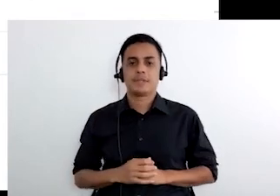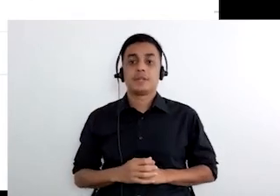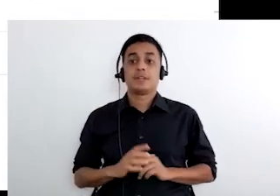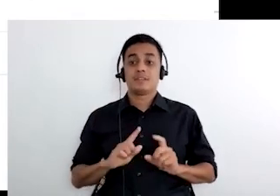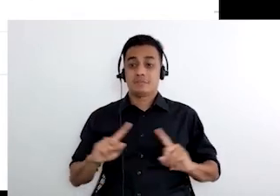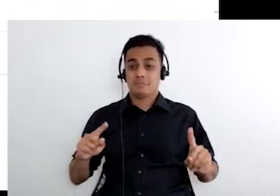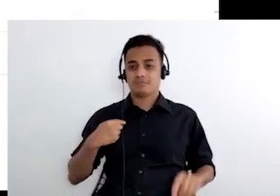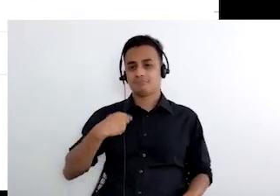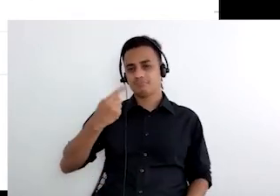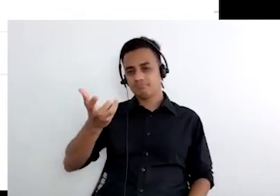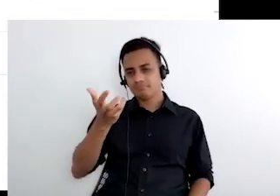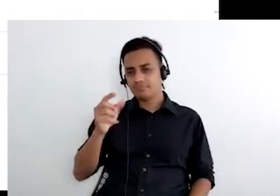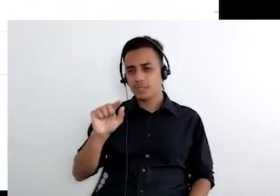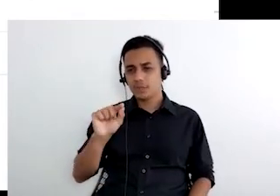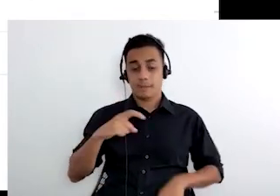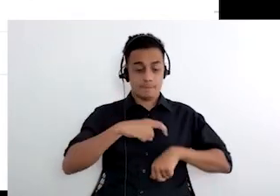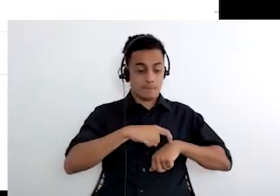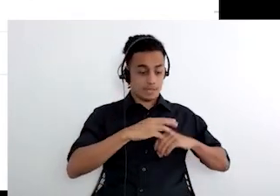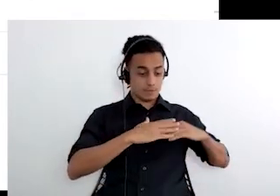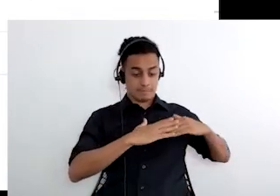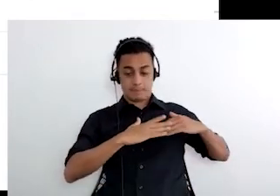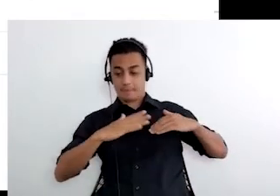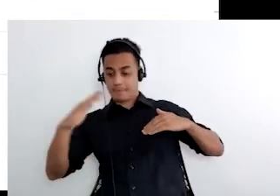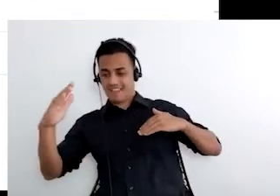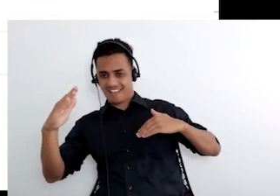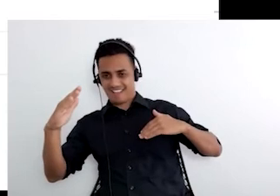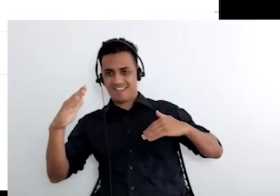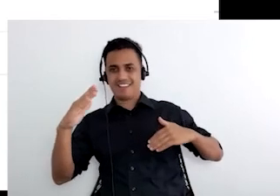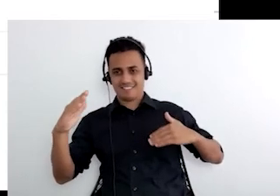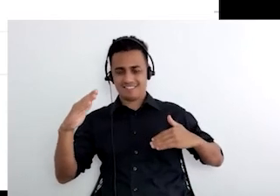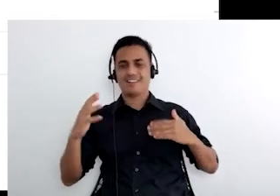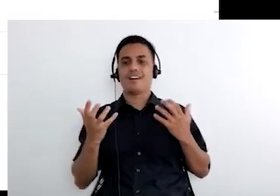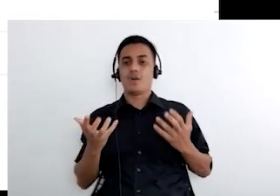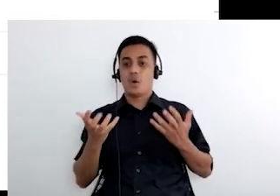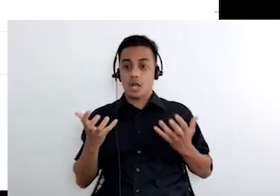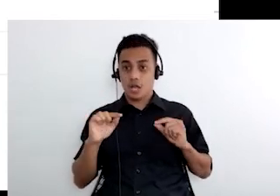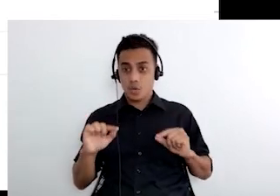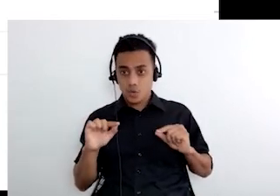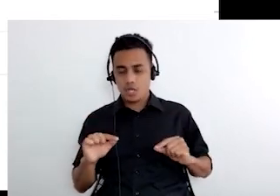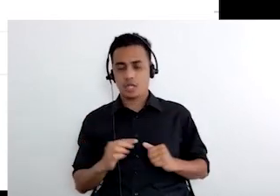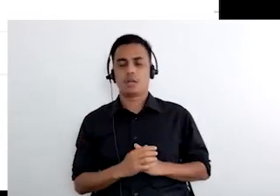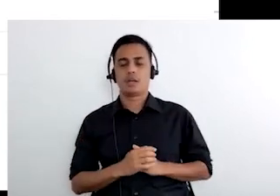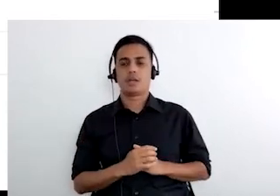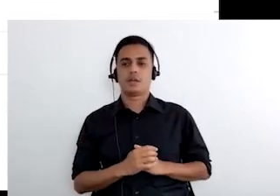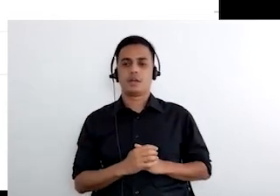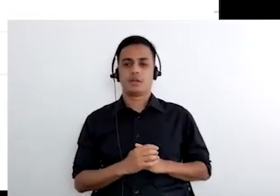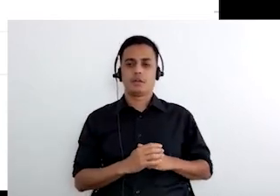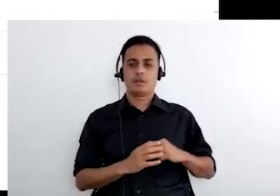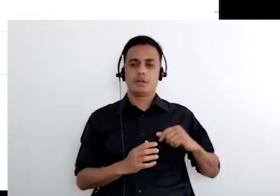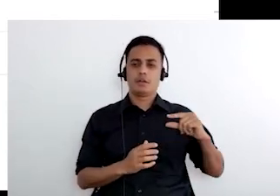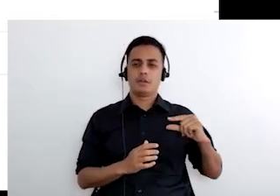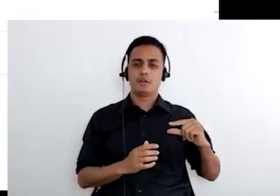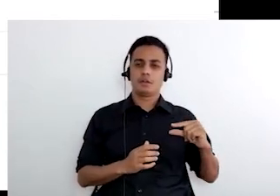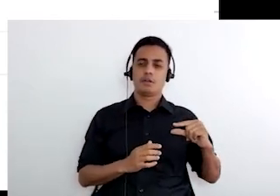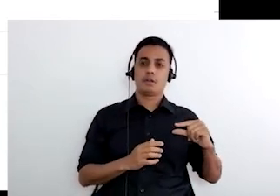quando for tocar essa escala, que ela vá da nota mais grave para mais